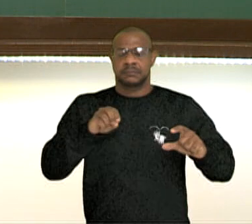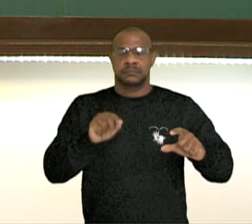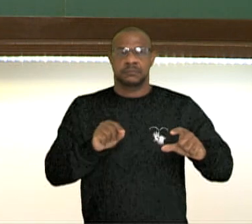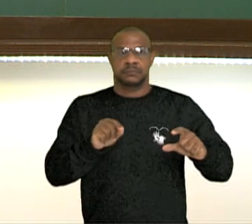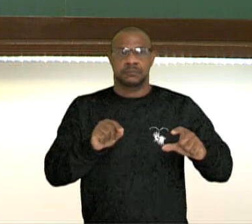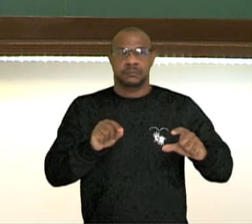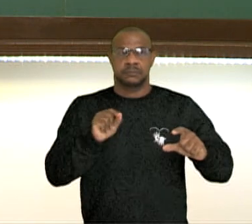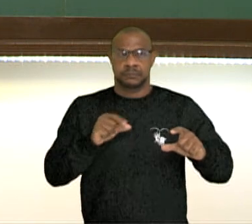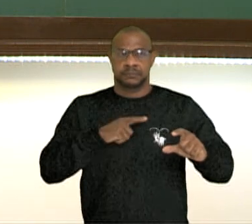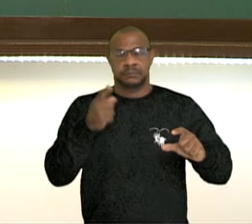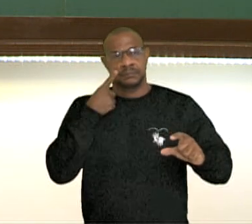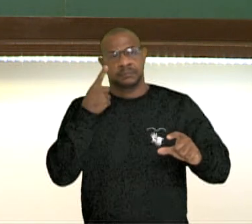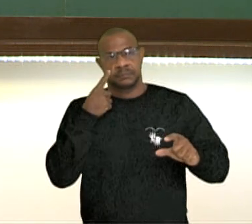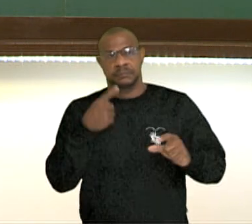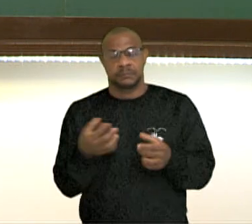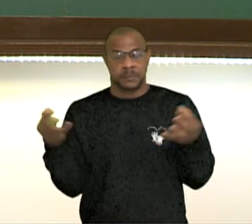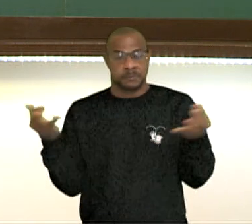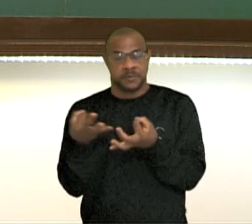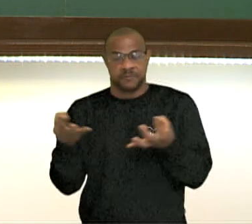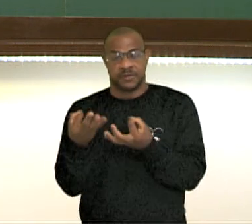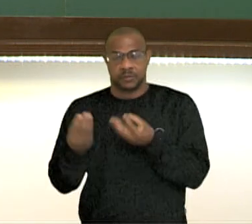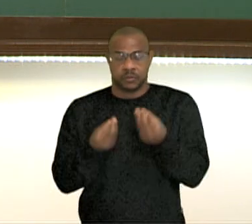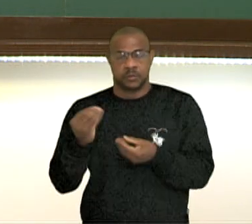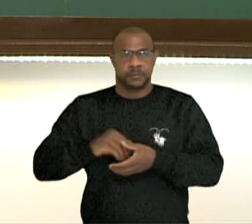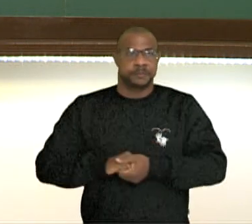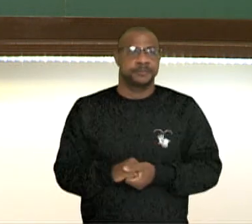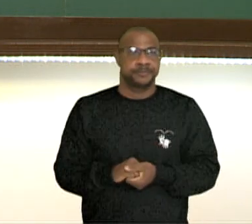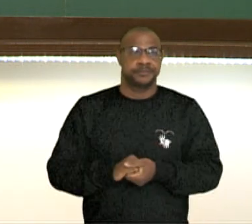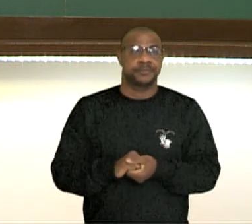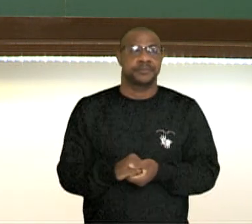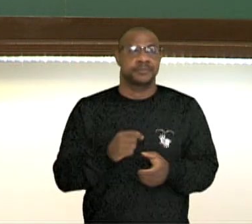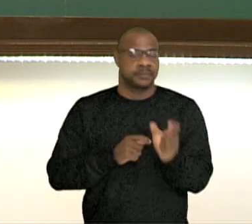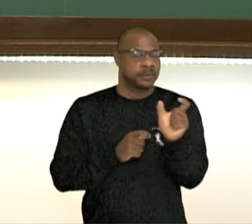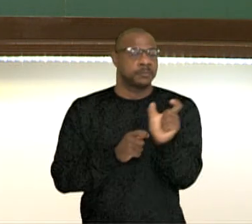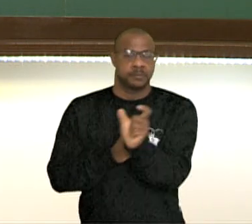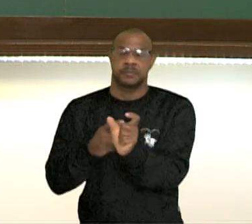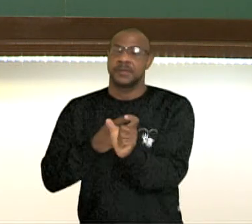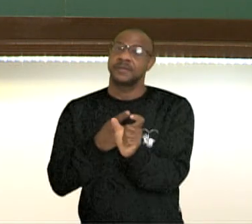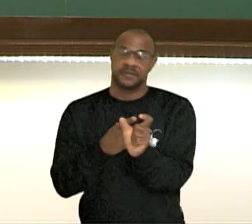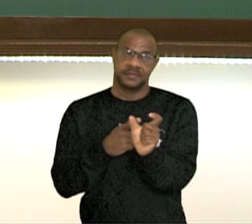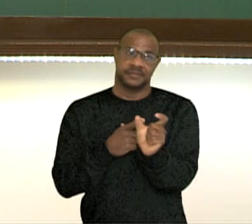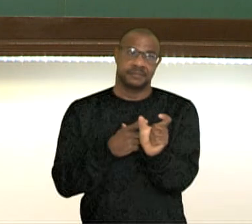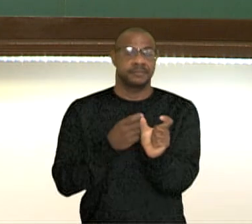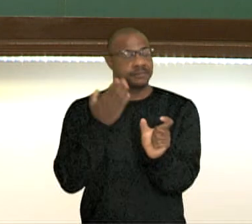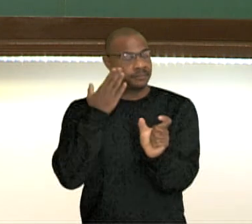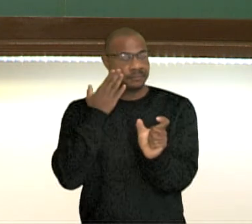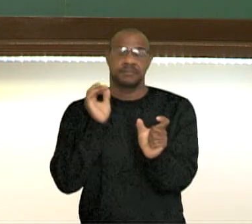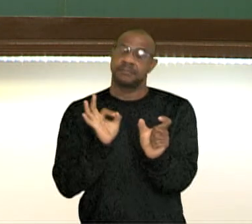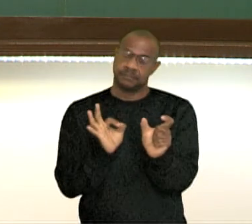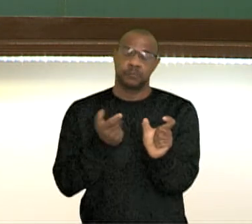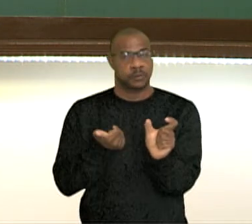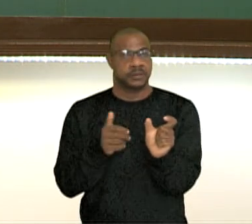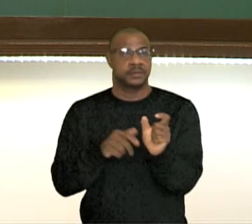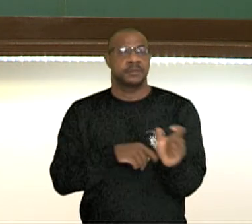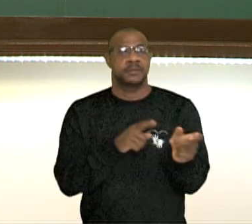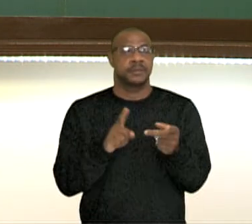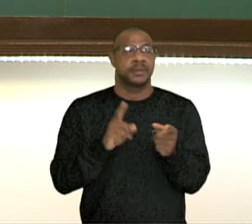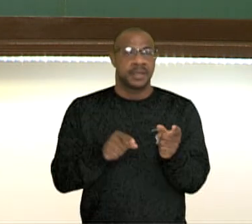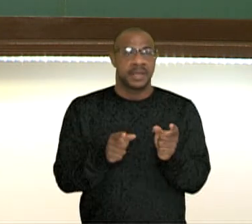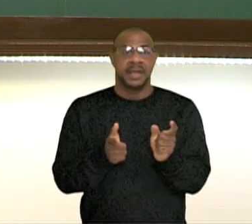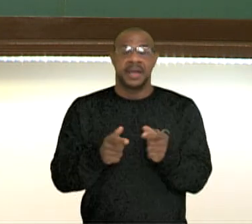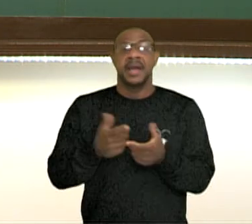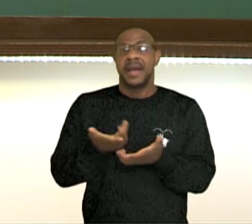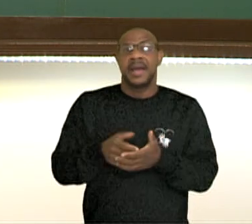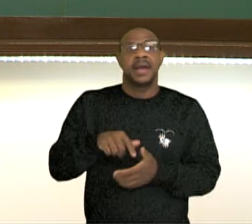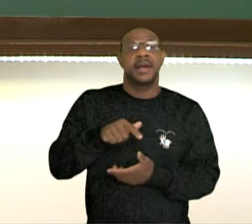quadrado perfeito. Porque que ele é um trinômio, isso nós sabemos, né? São 3 termos, então fechou, ele é um trinômio. Mas ele é um